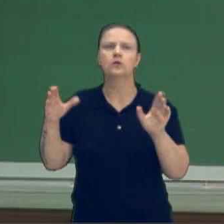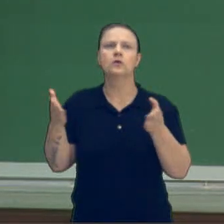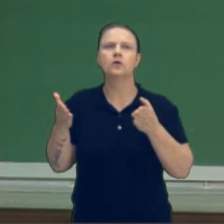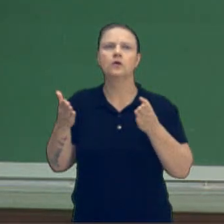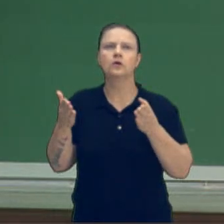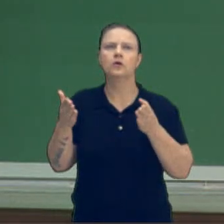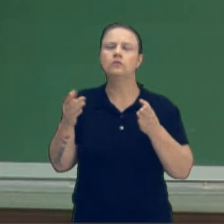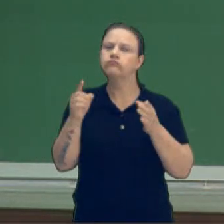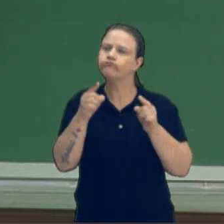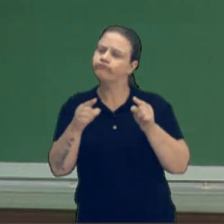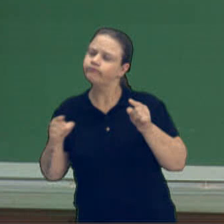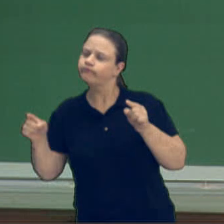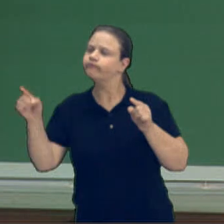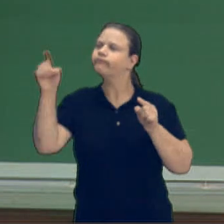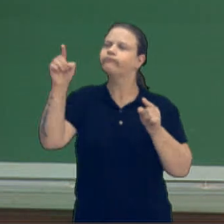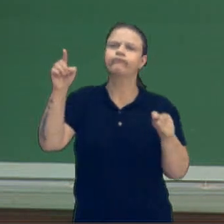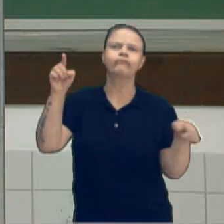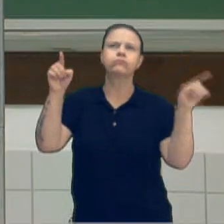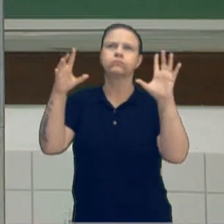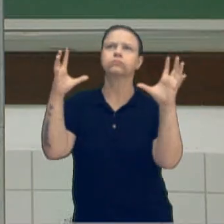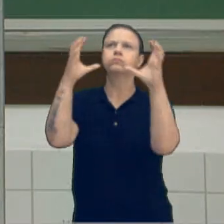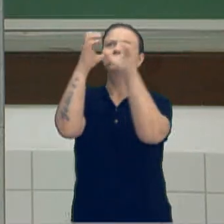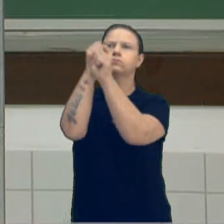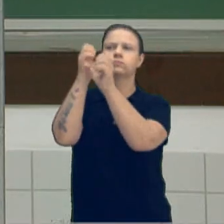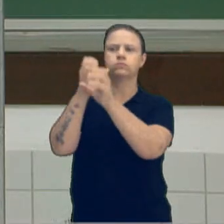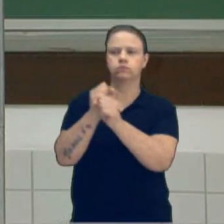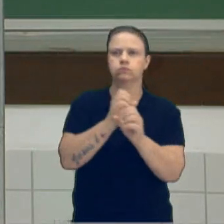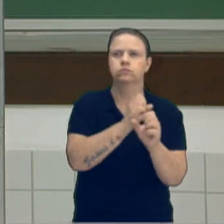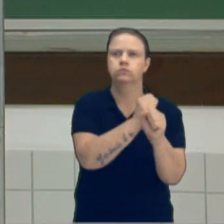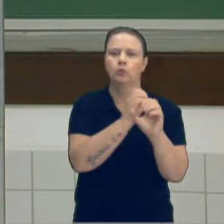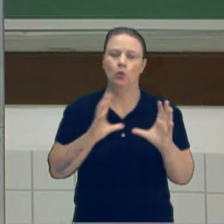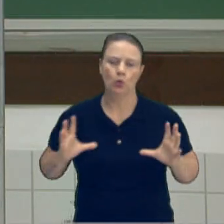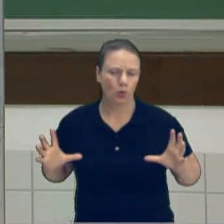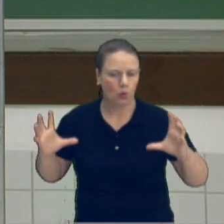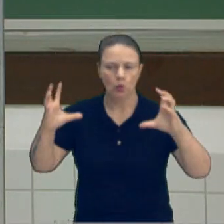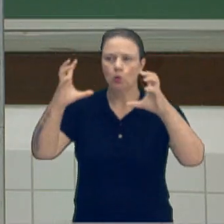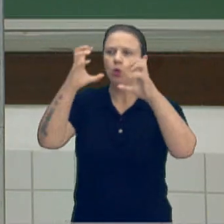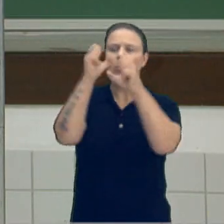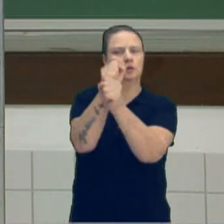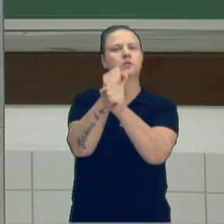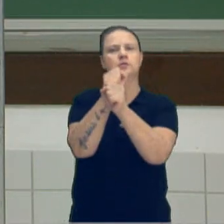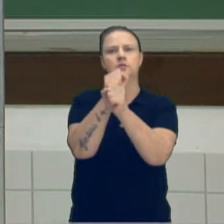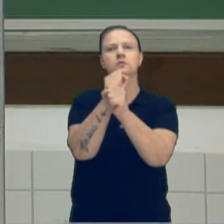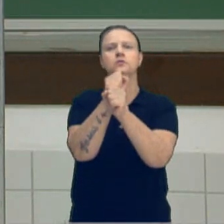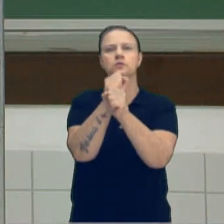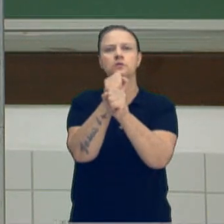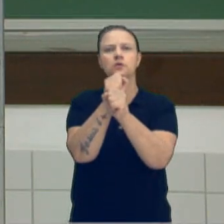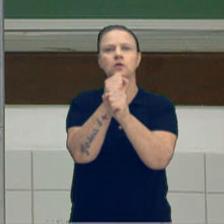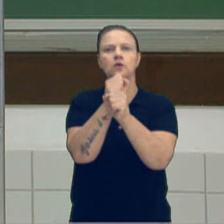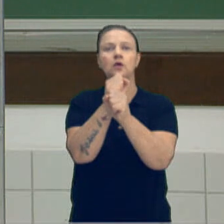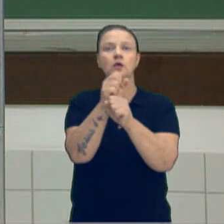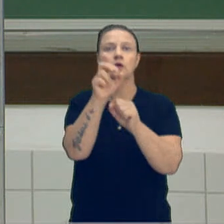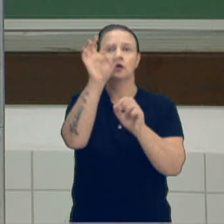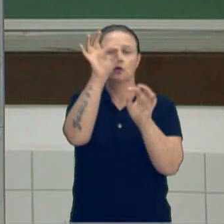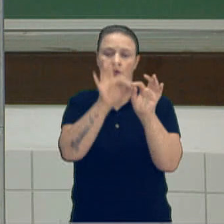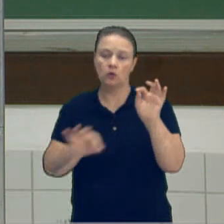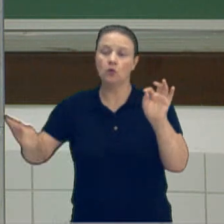mais 84,39, tá? E a soma de toda essa distância, quando o raio for de